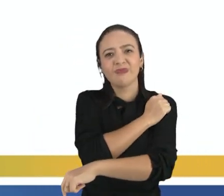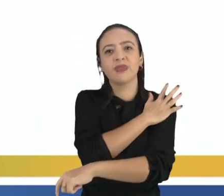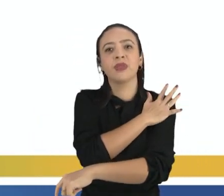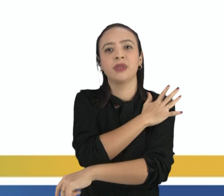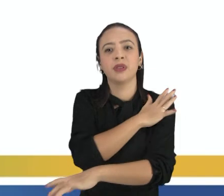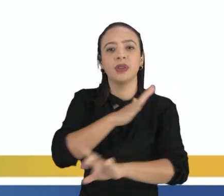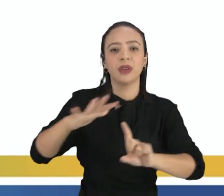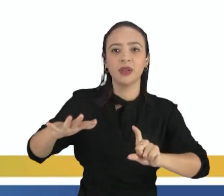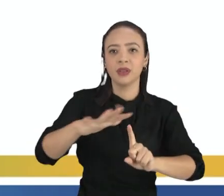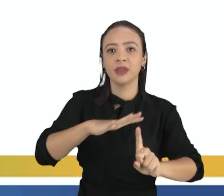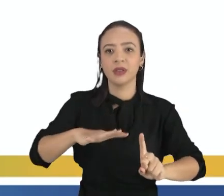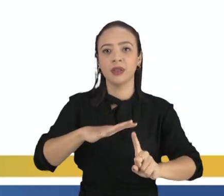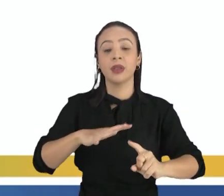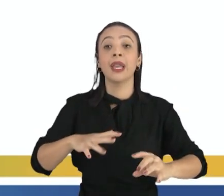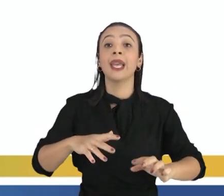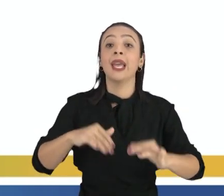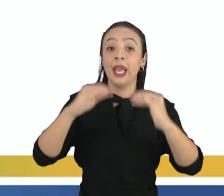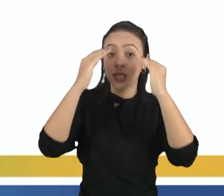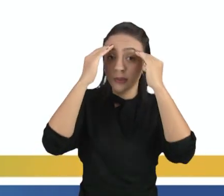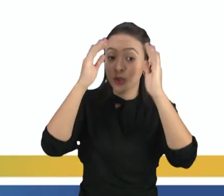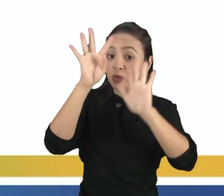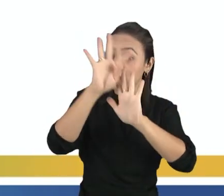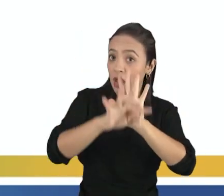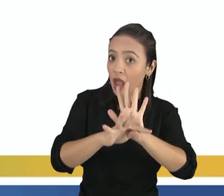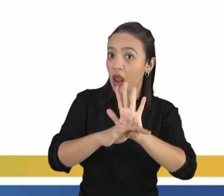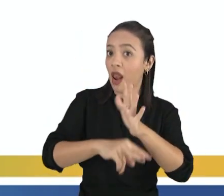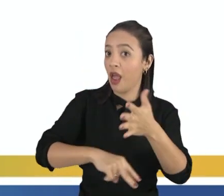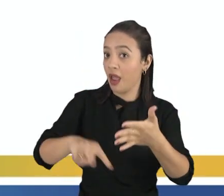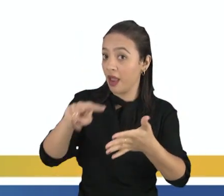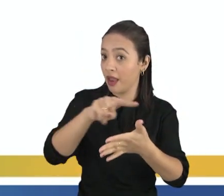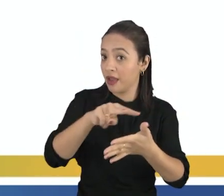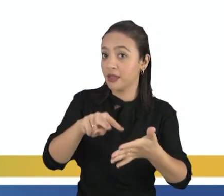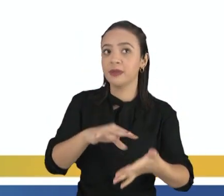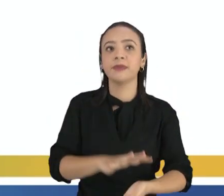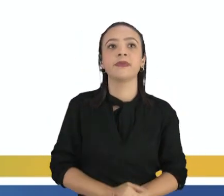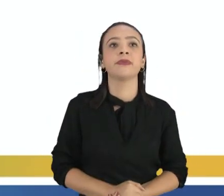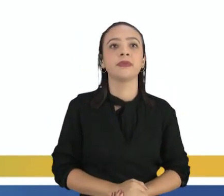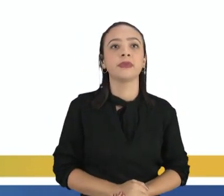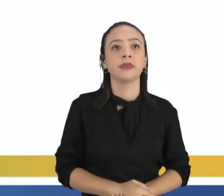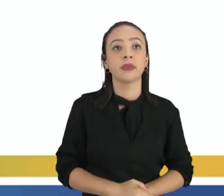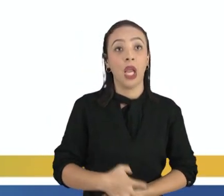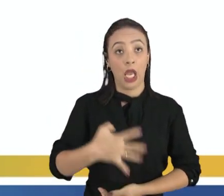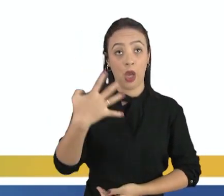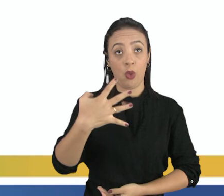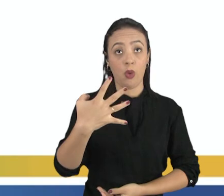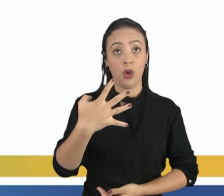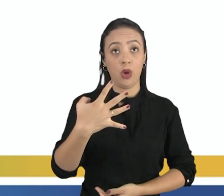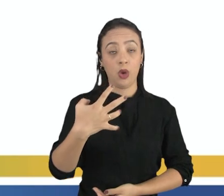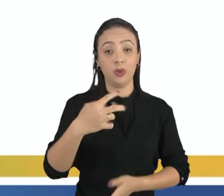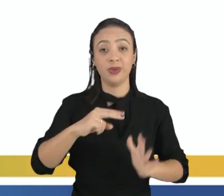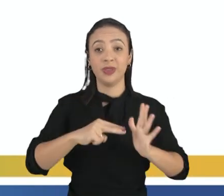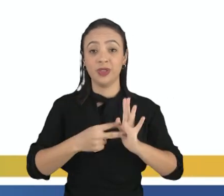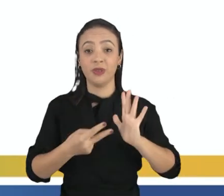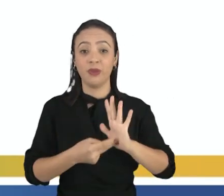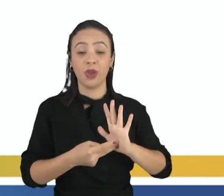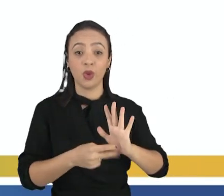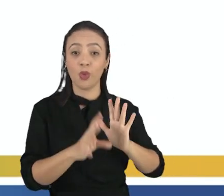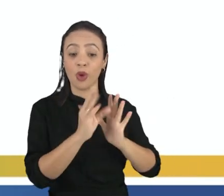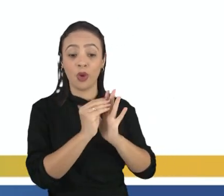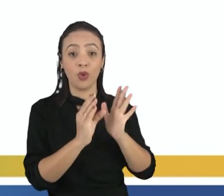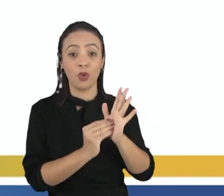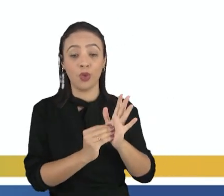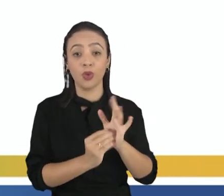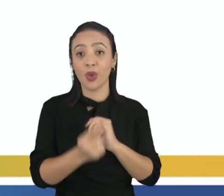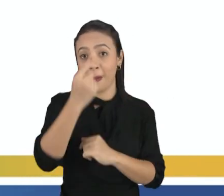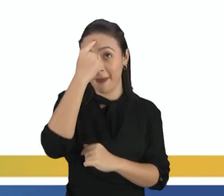de acordo com o texto que nós lemos. 4. O efeito de sentido expresso pelo conteúdo não verbal,